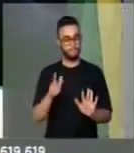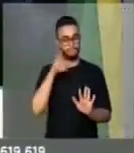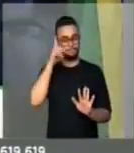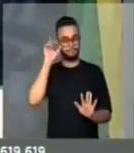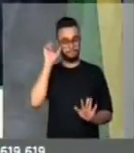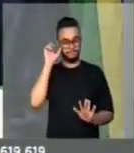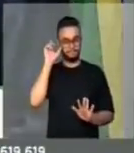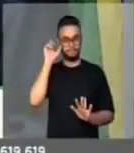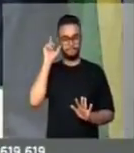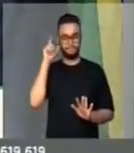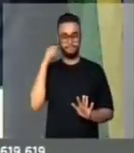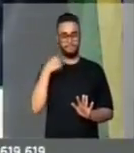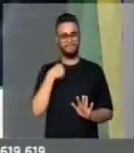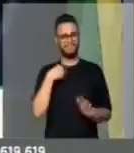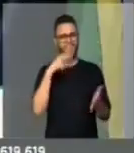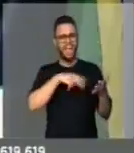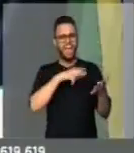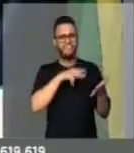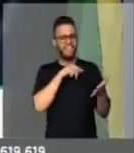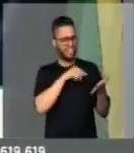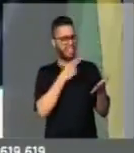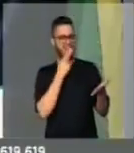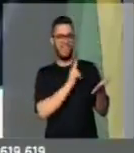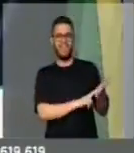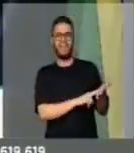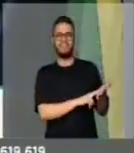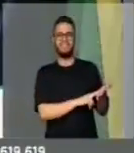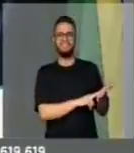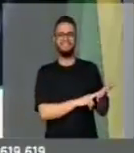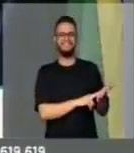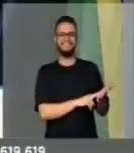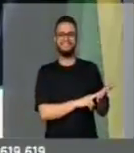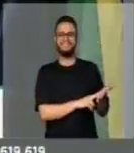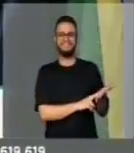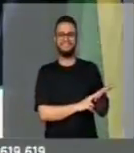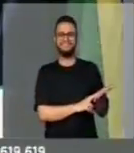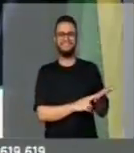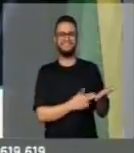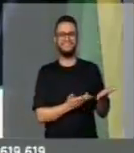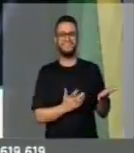depois daquela carta pífia que a senhora Dilma